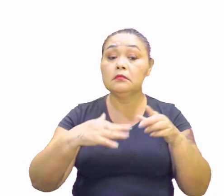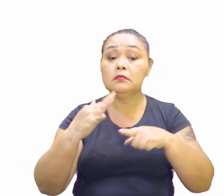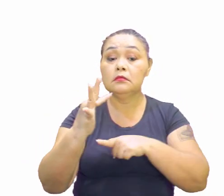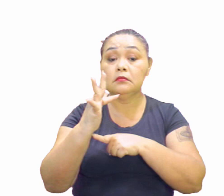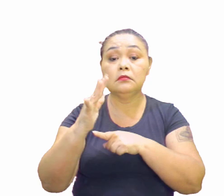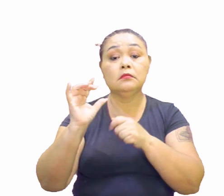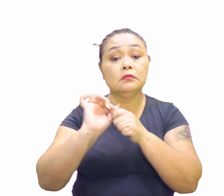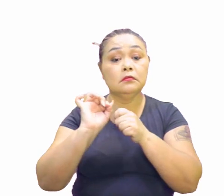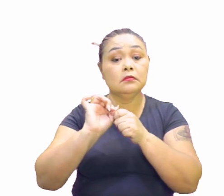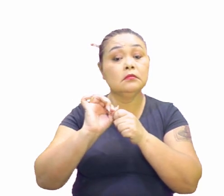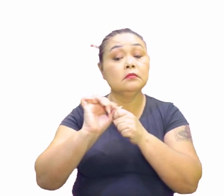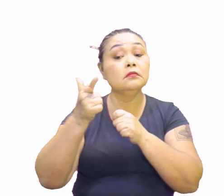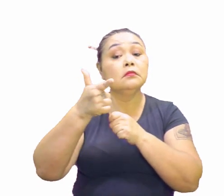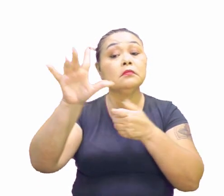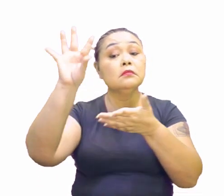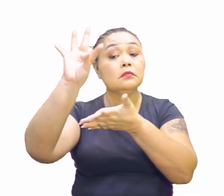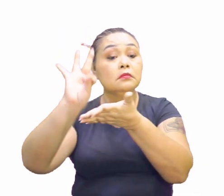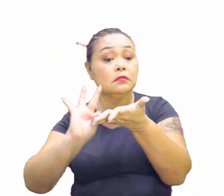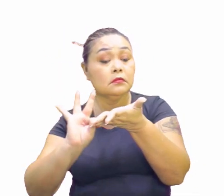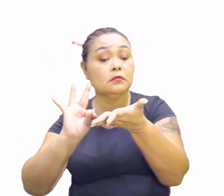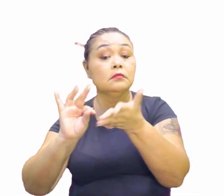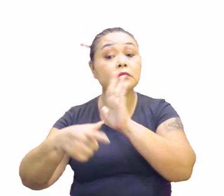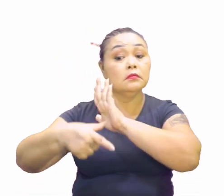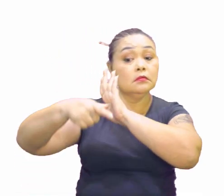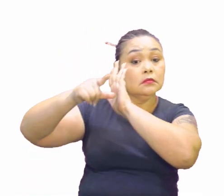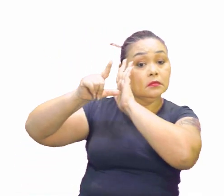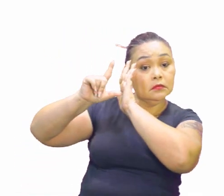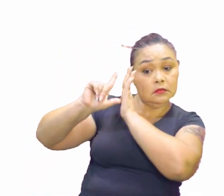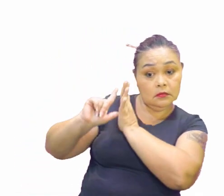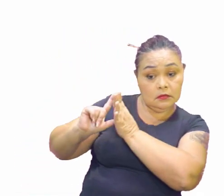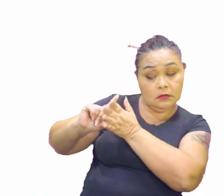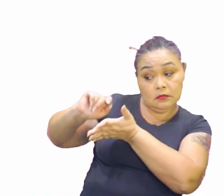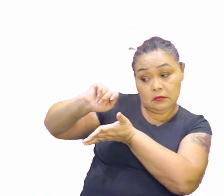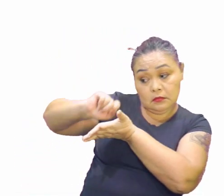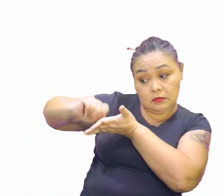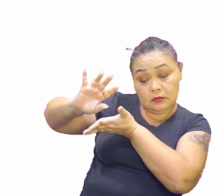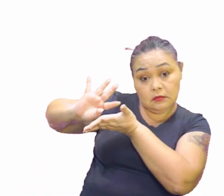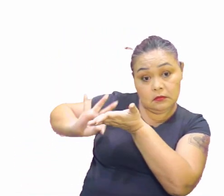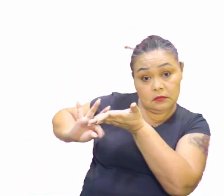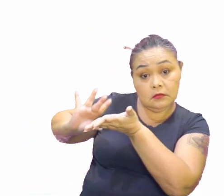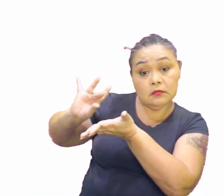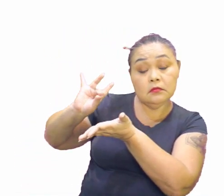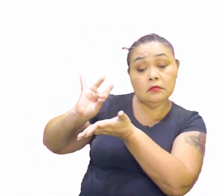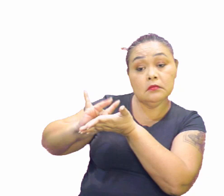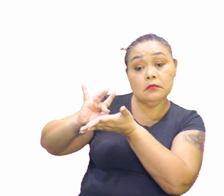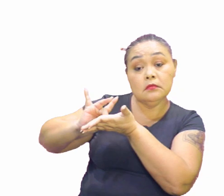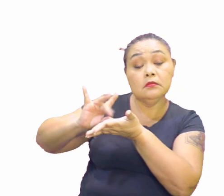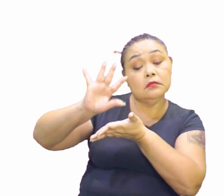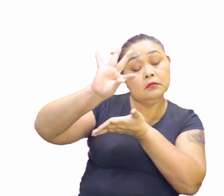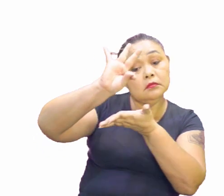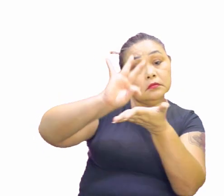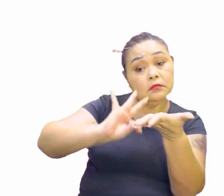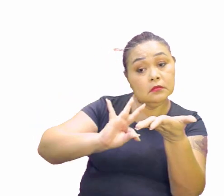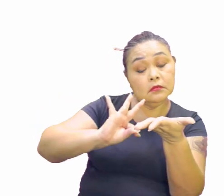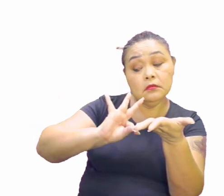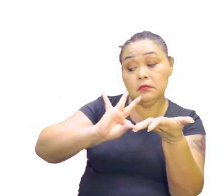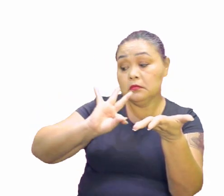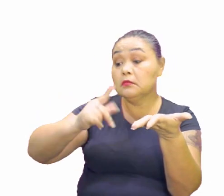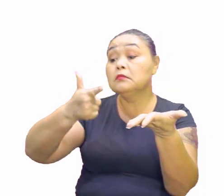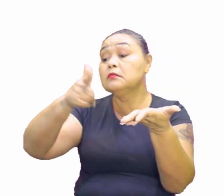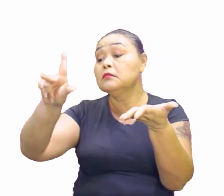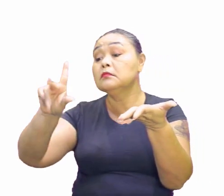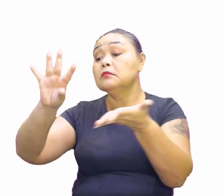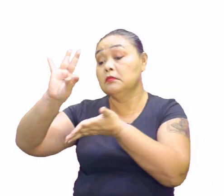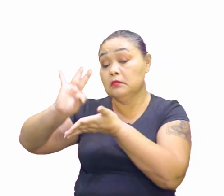se referem a outros textos produzidos anteriormente. Na verdade, pessoal, é quando um texto fala